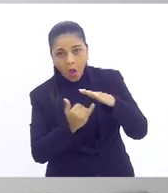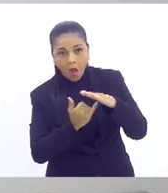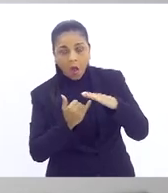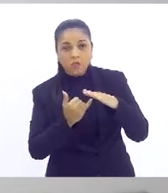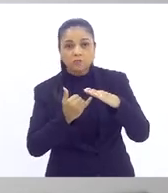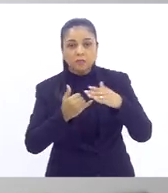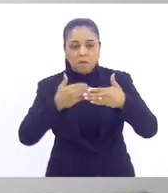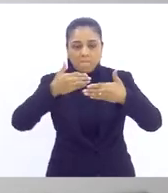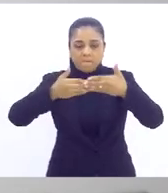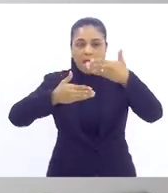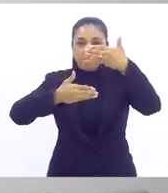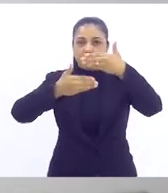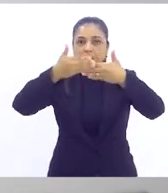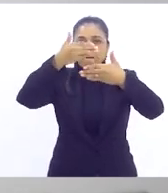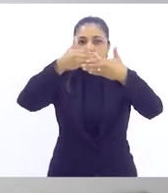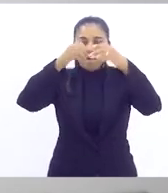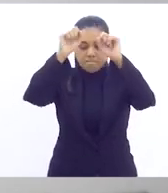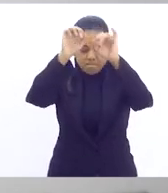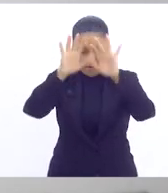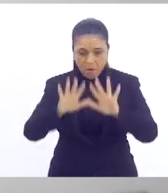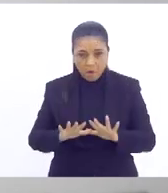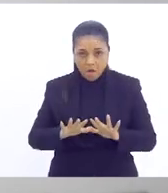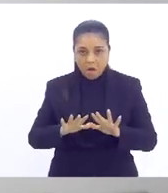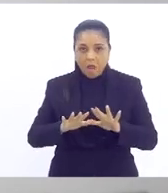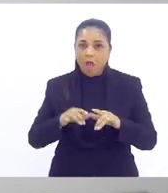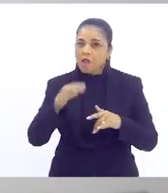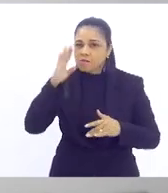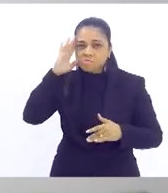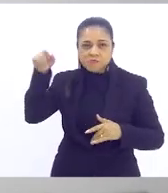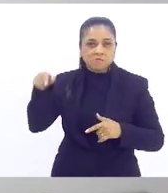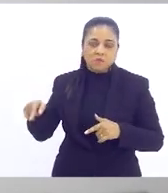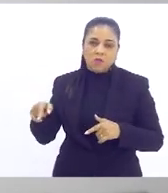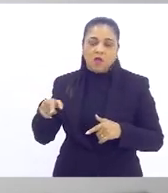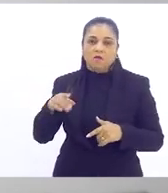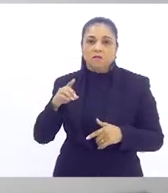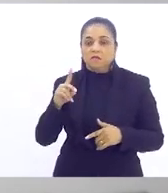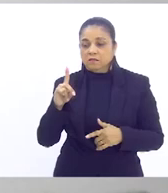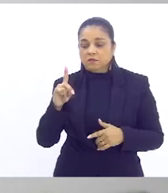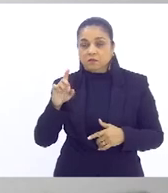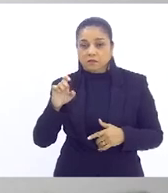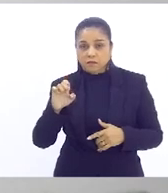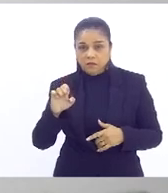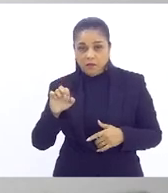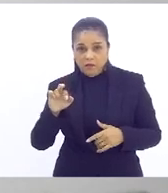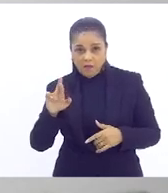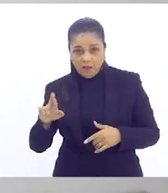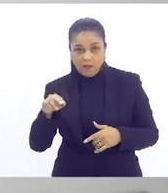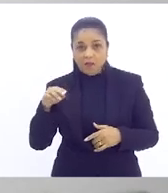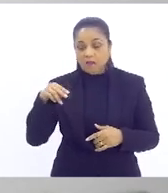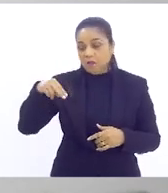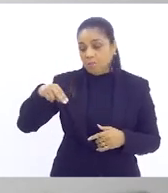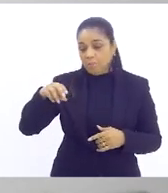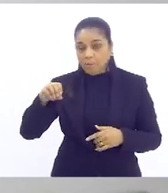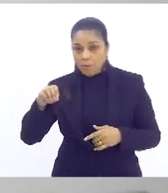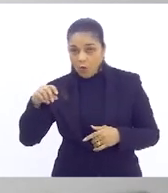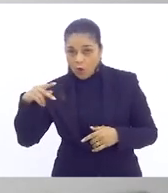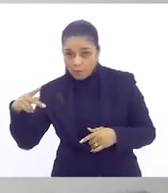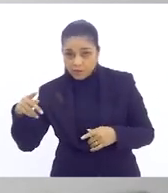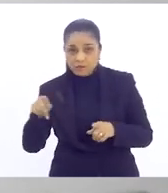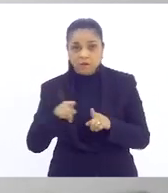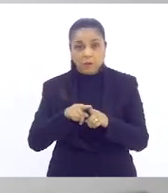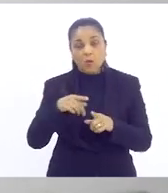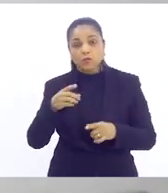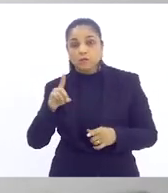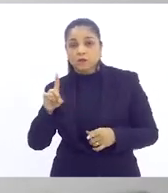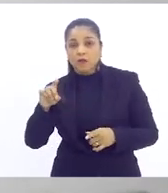contenção de costas que eu saiba eu sou Dr é emop e também para o DRM né não é